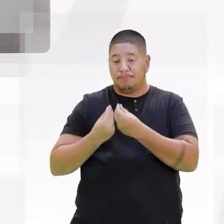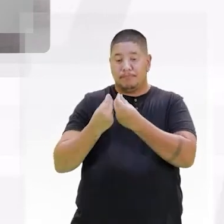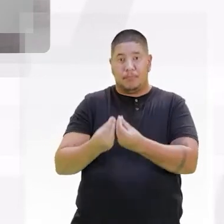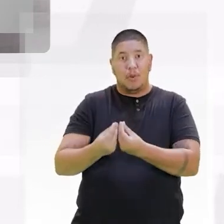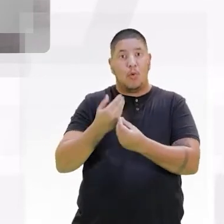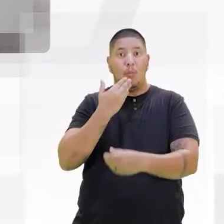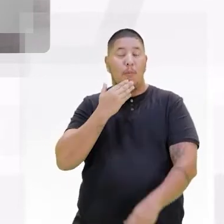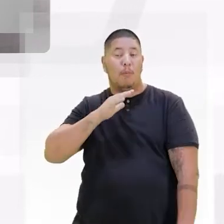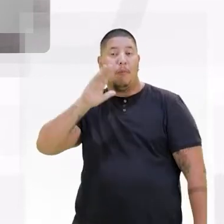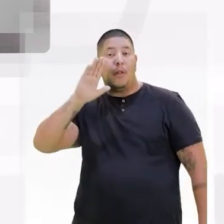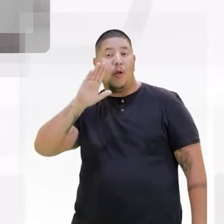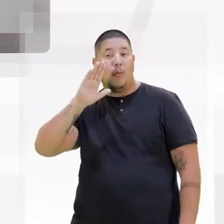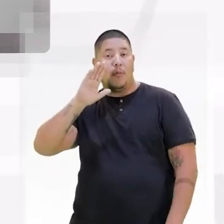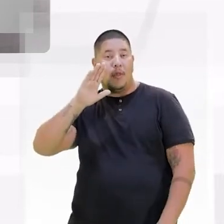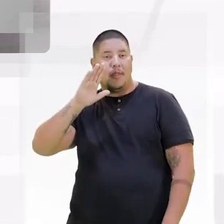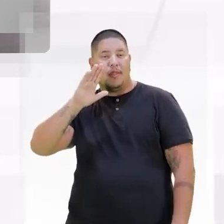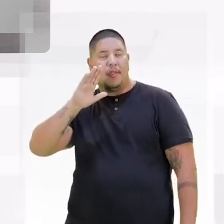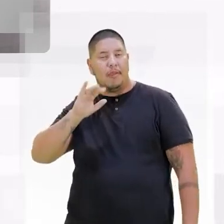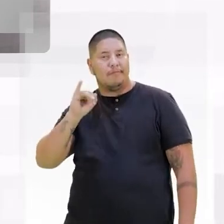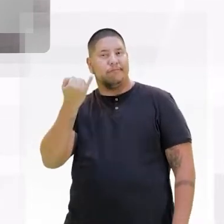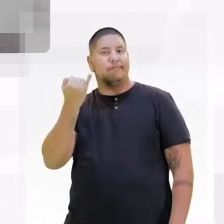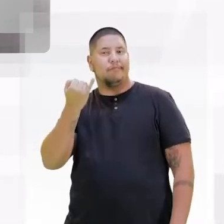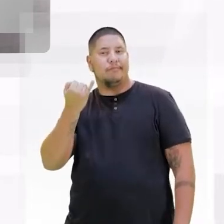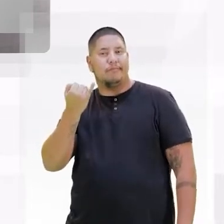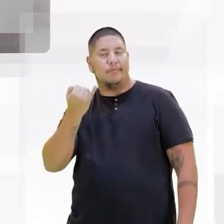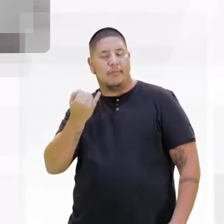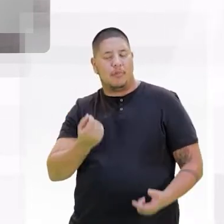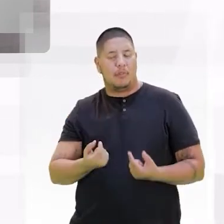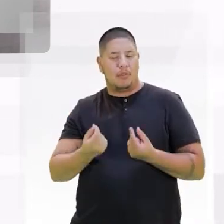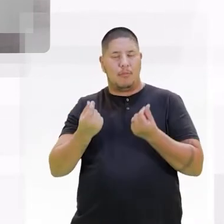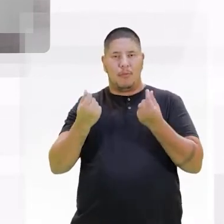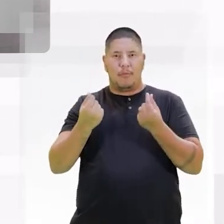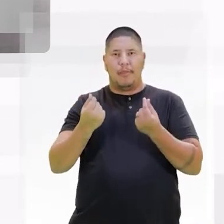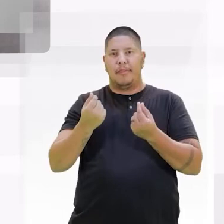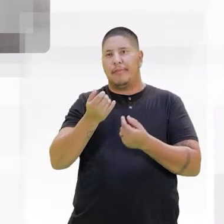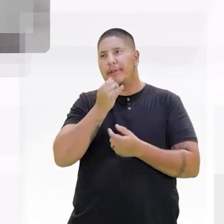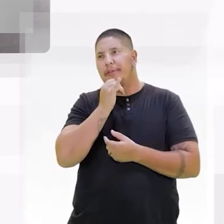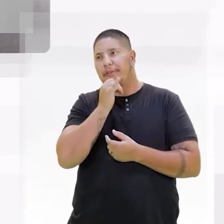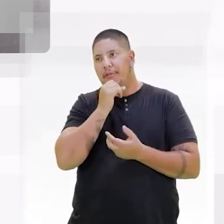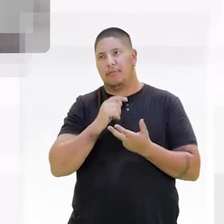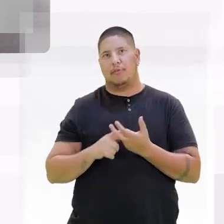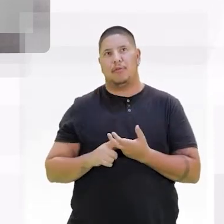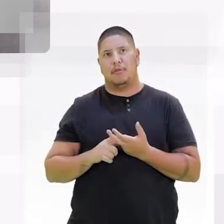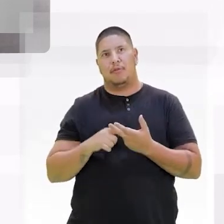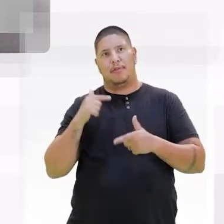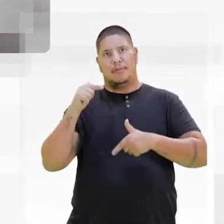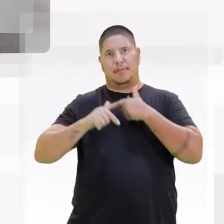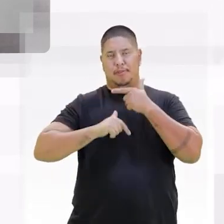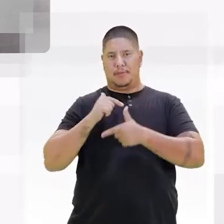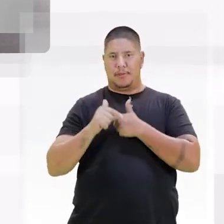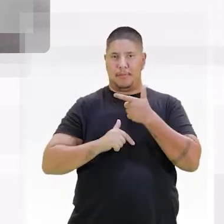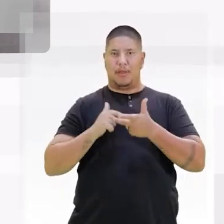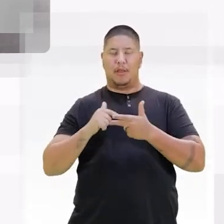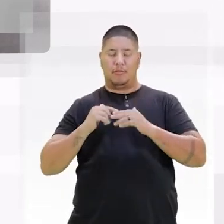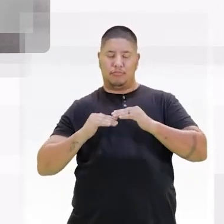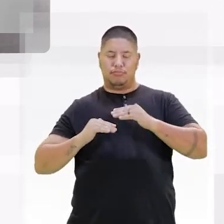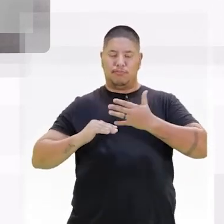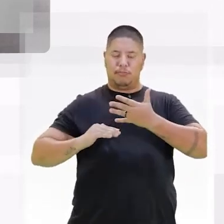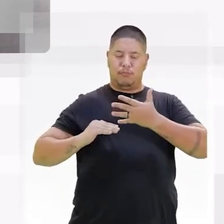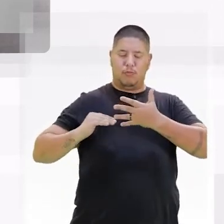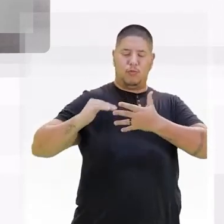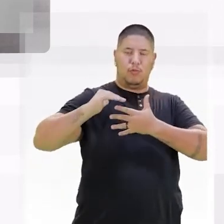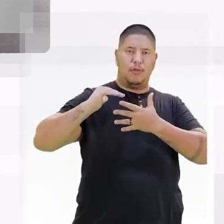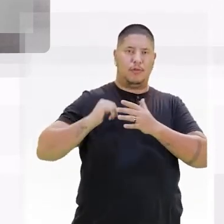ou prometer a concessão de vantagens ou benefícios, tais como trabalho, promoção na